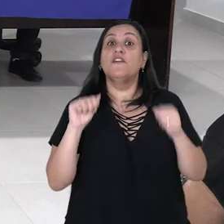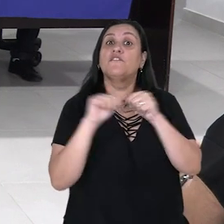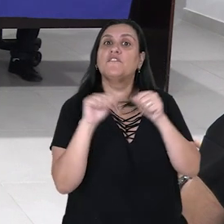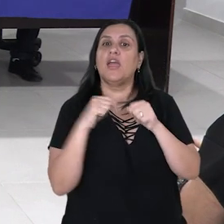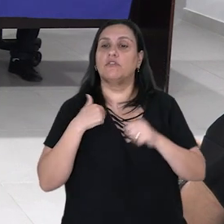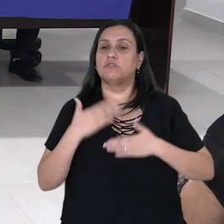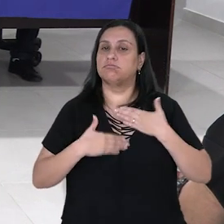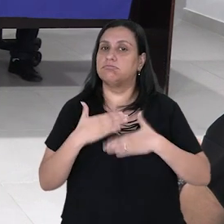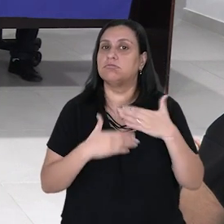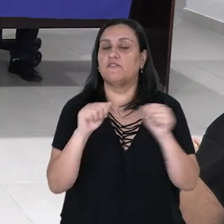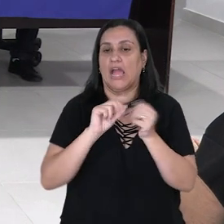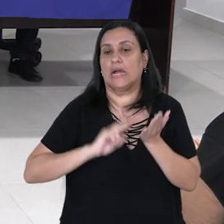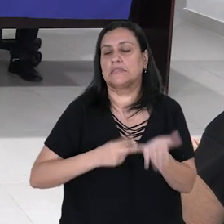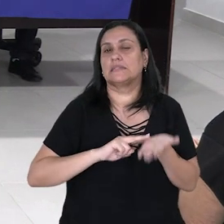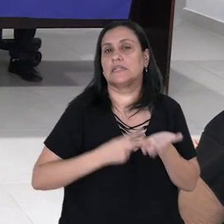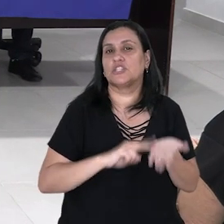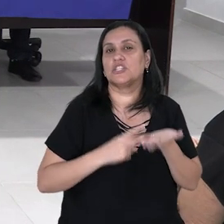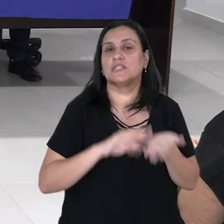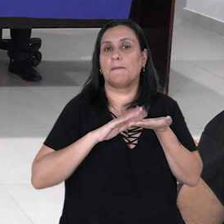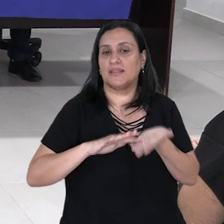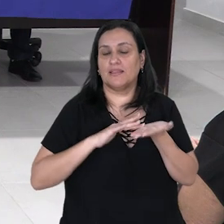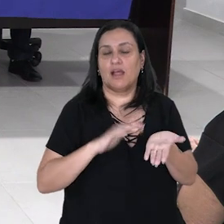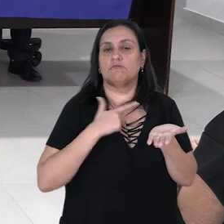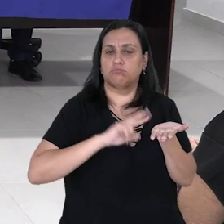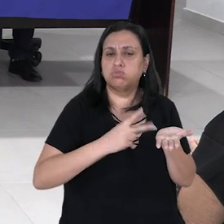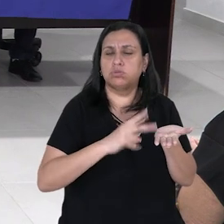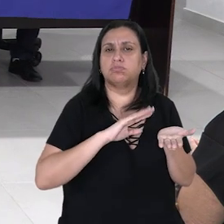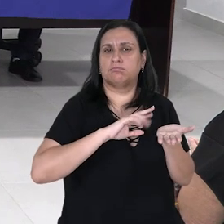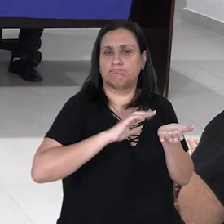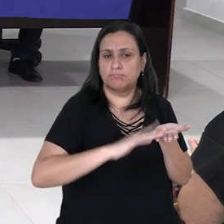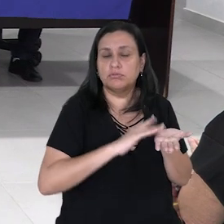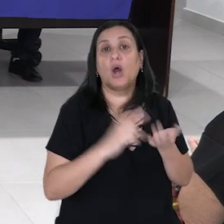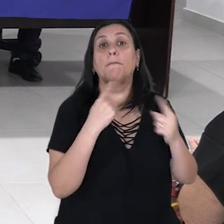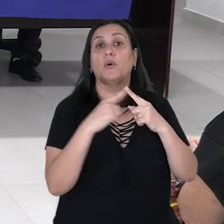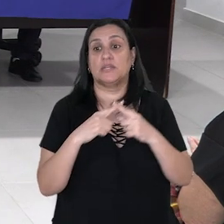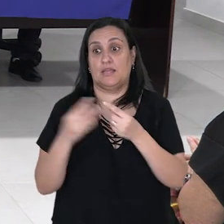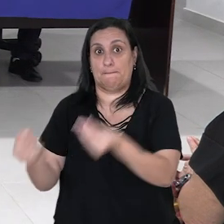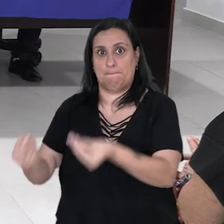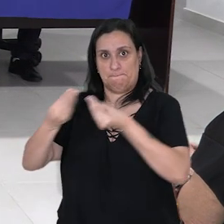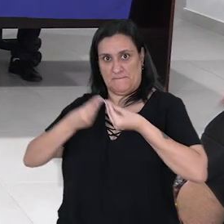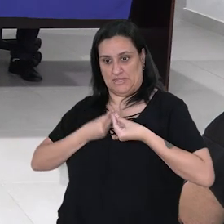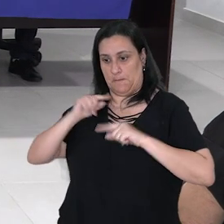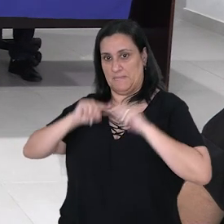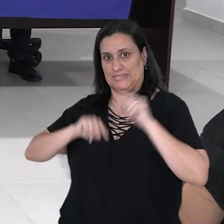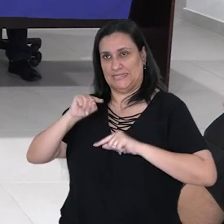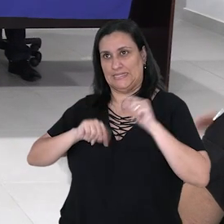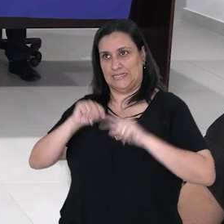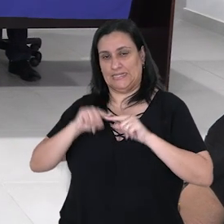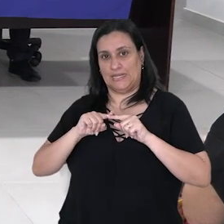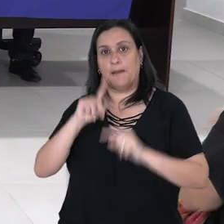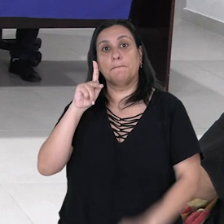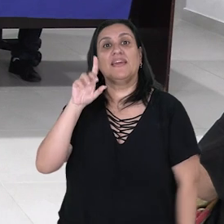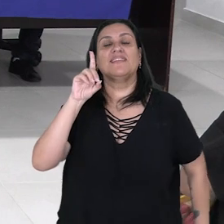fui adiantando a transcrição do material, né? Porque eu recebi o arquivo no